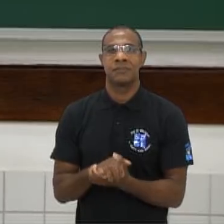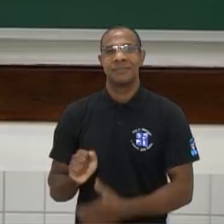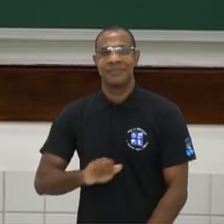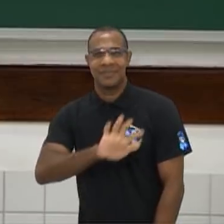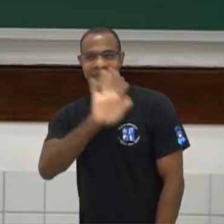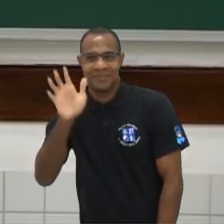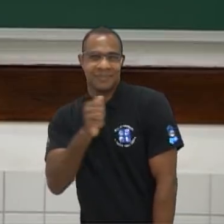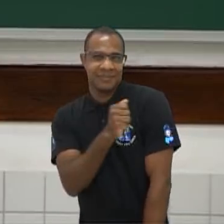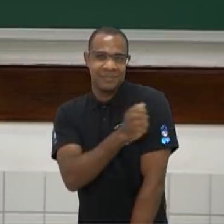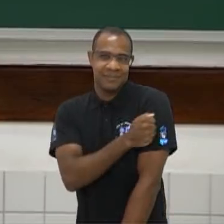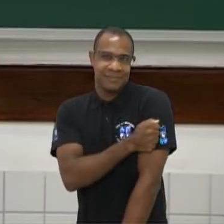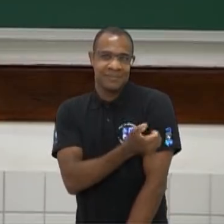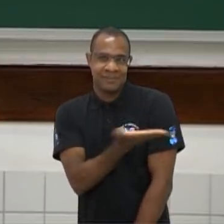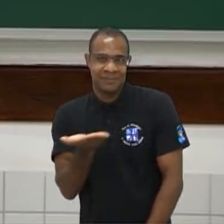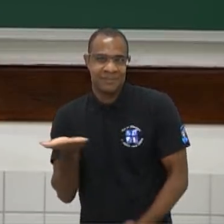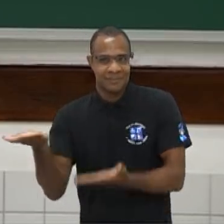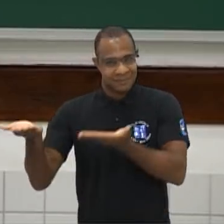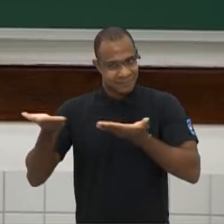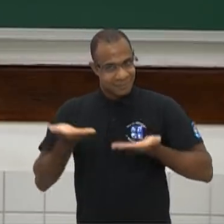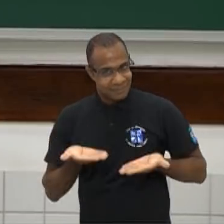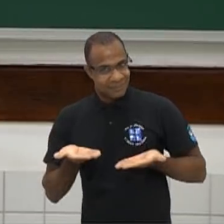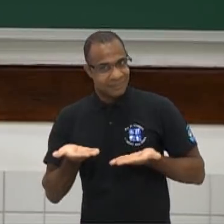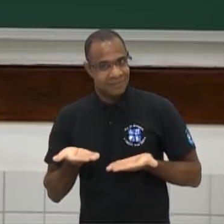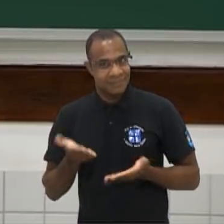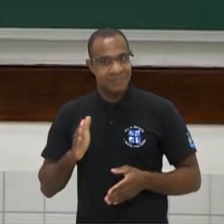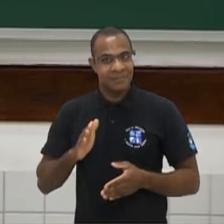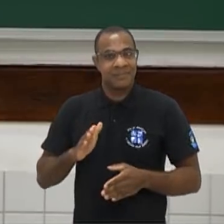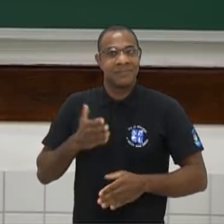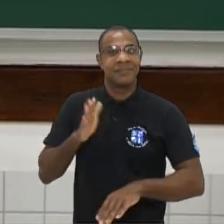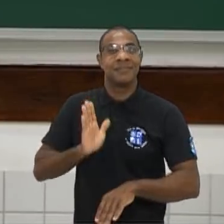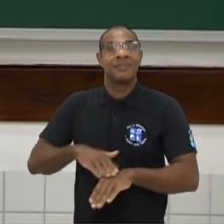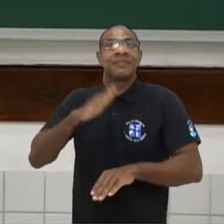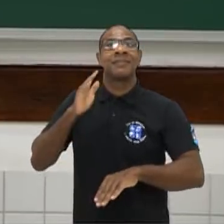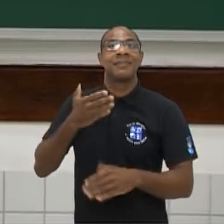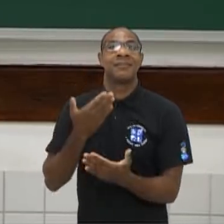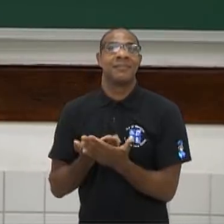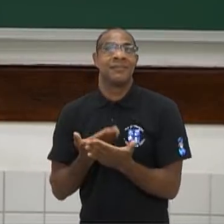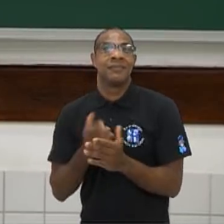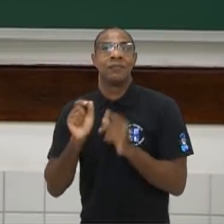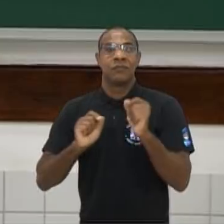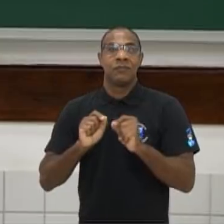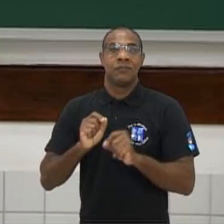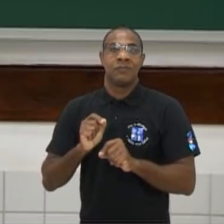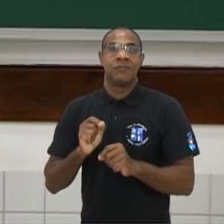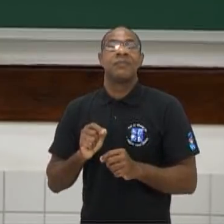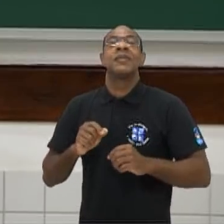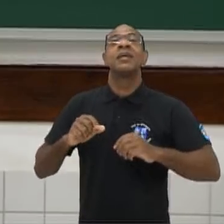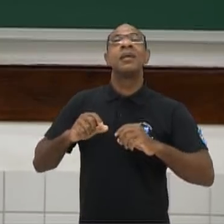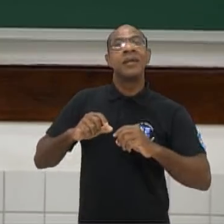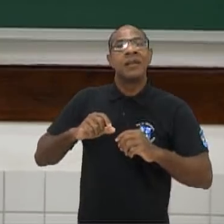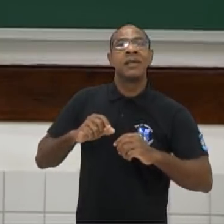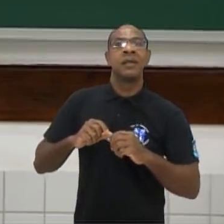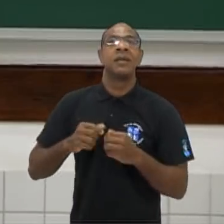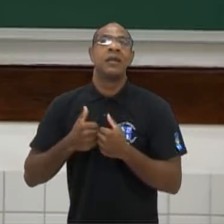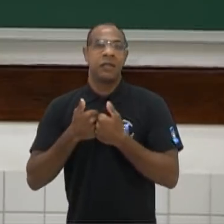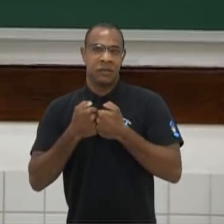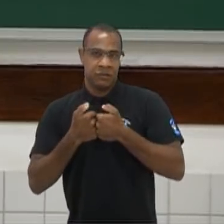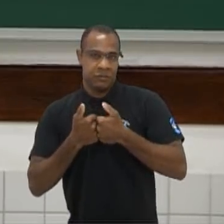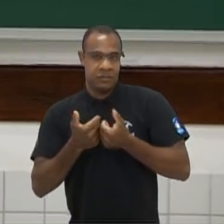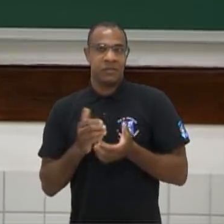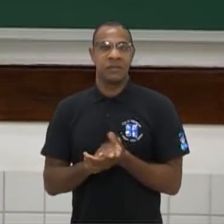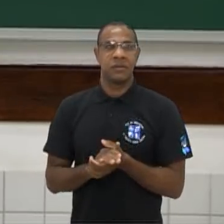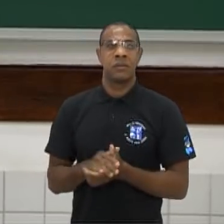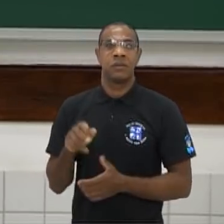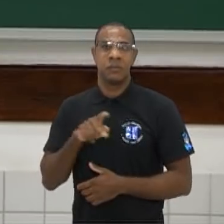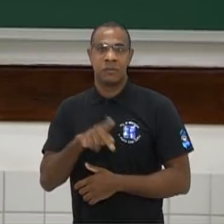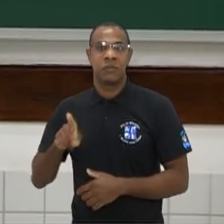Olá, alunos, sejam todos muito bem-vindos para mais uma aula de Física. Meu nome é Hugo Henrique, sou professor do município de Piraquara e estarei